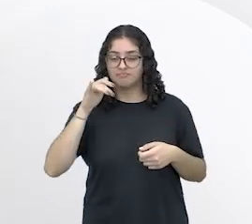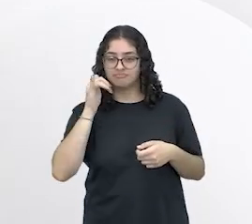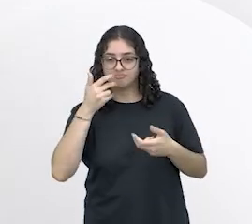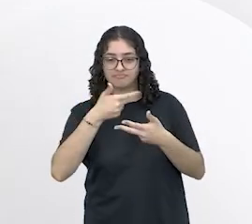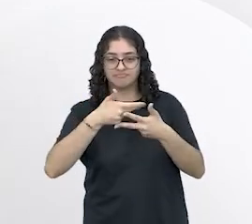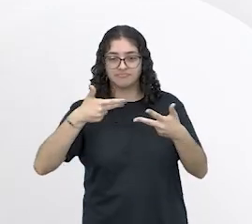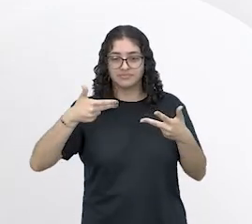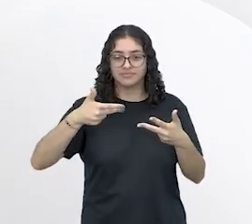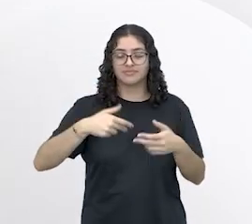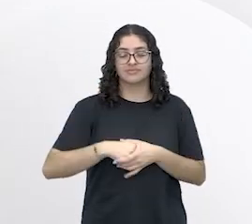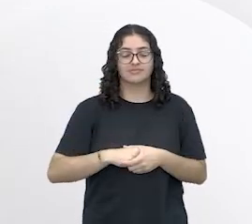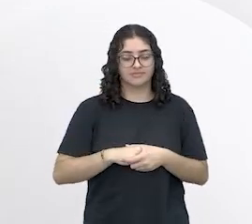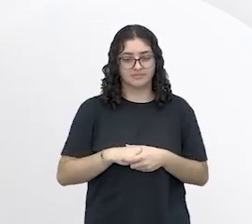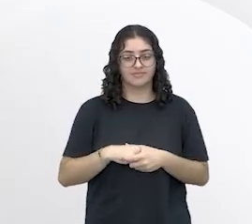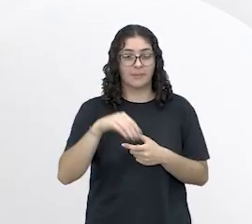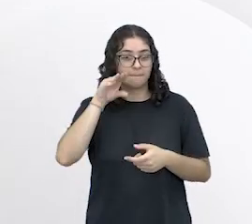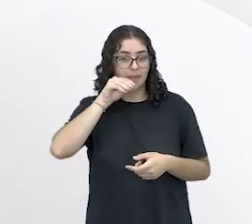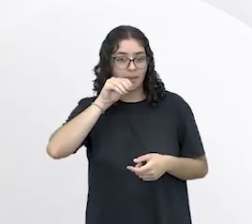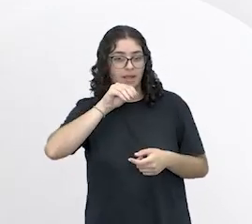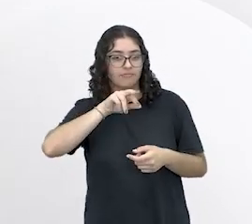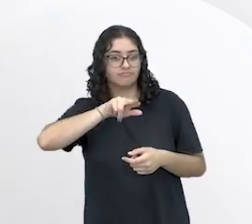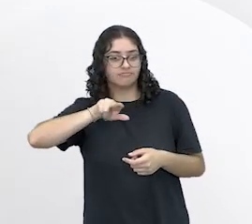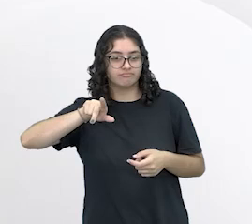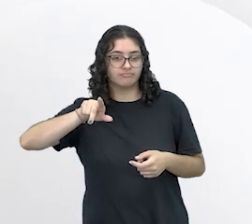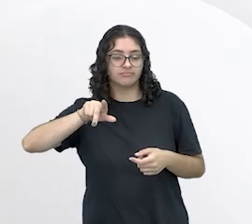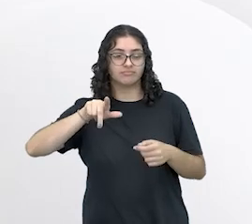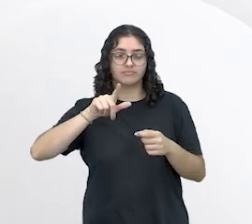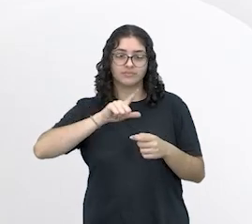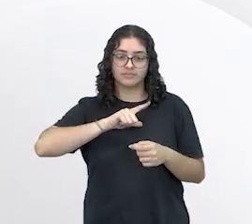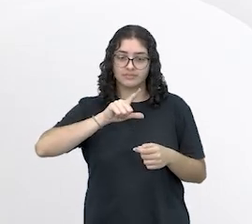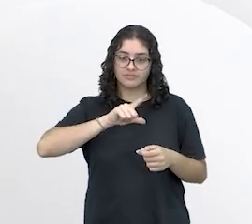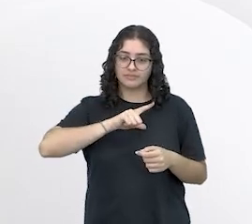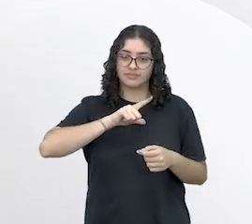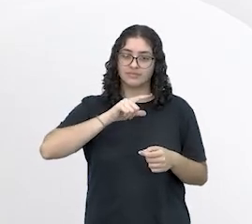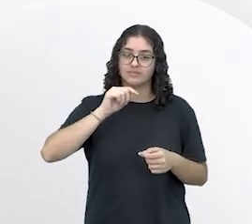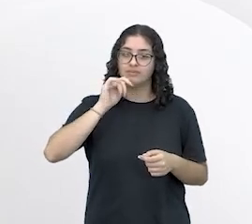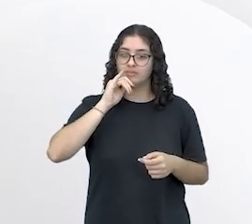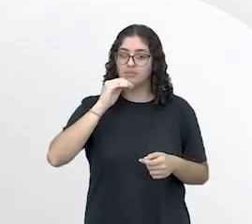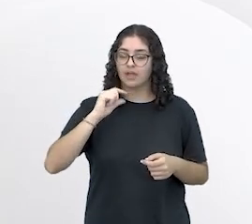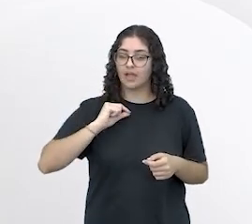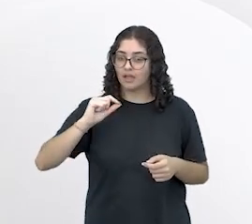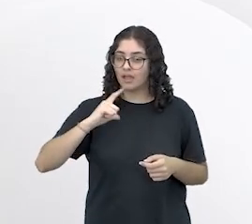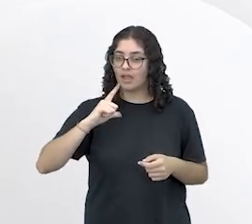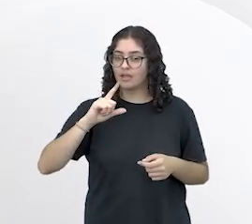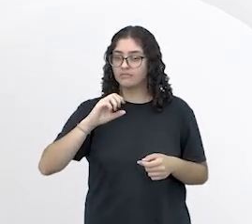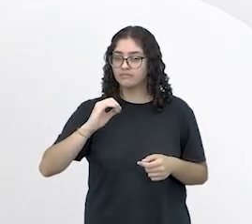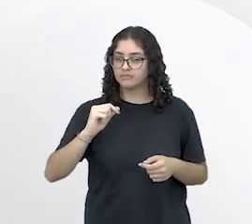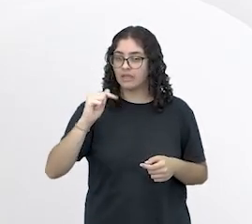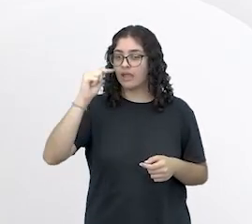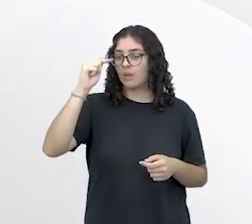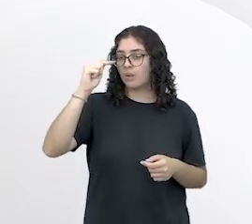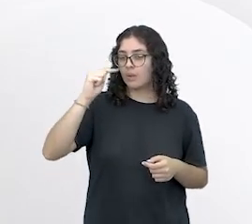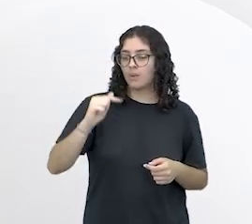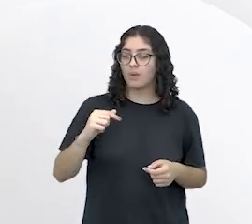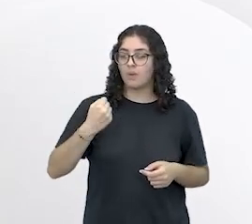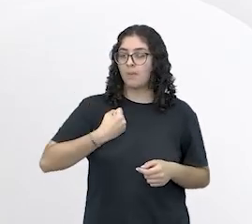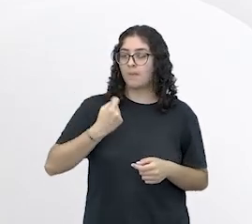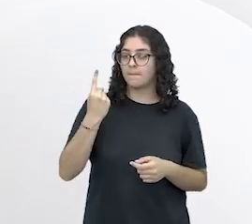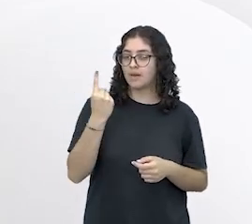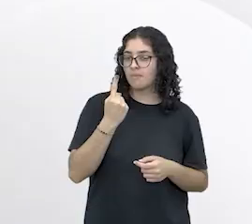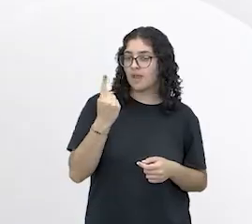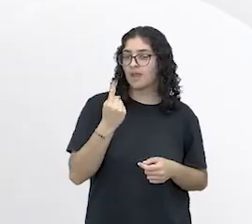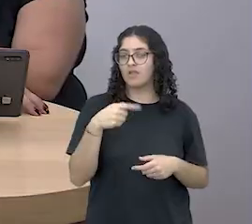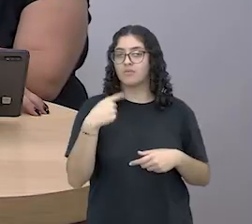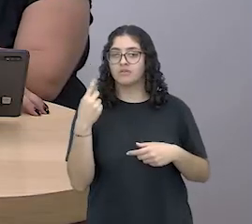posso trabalhar os números. Crescente, decrescente, né? E aí, ordinais, né? O que vem primeiro, o que vem